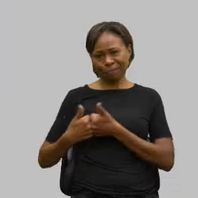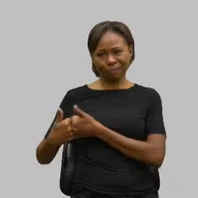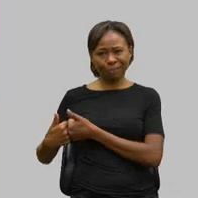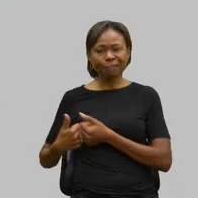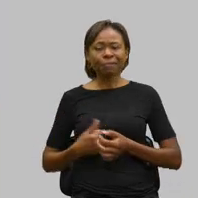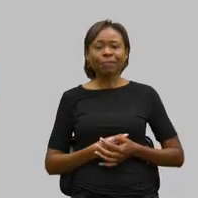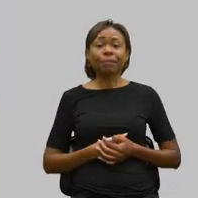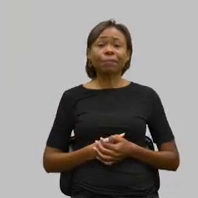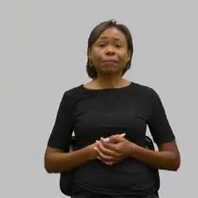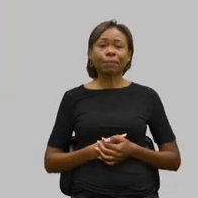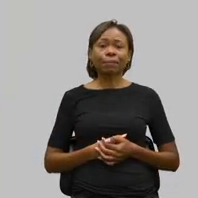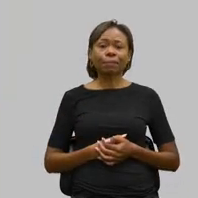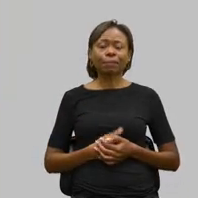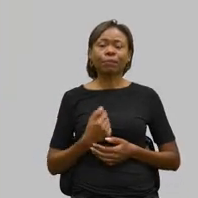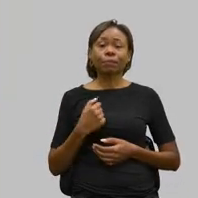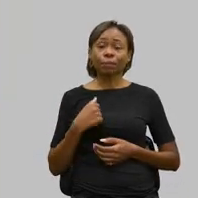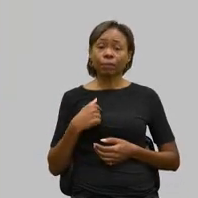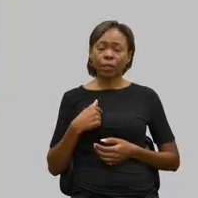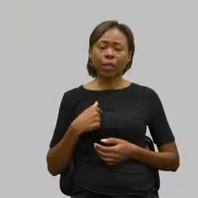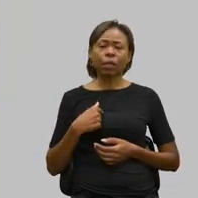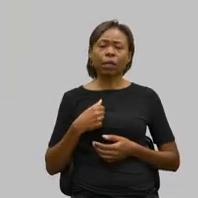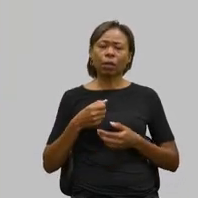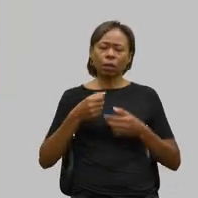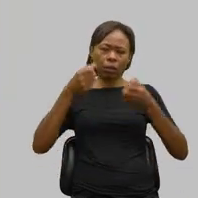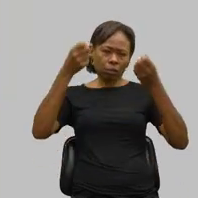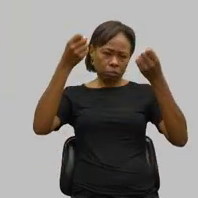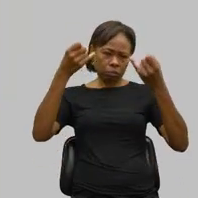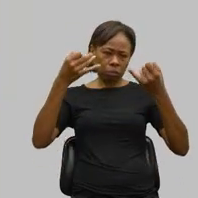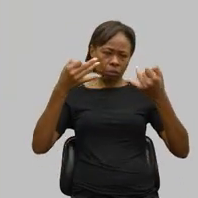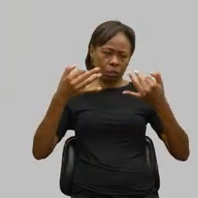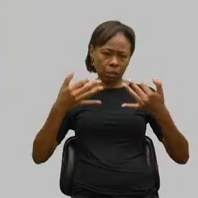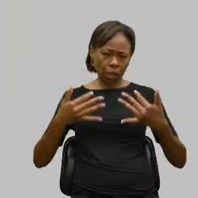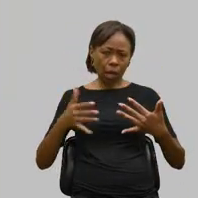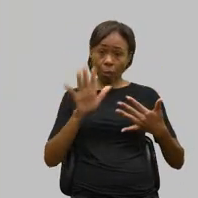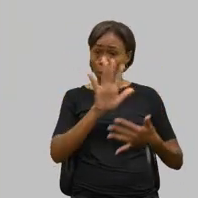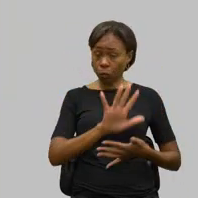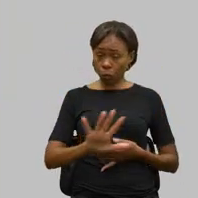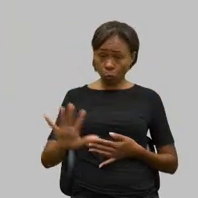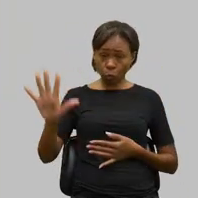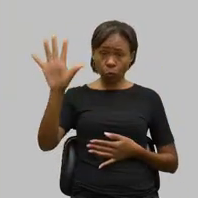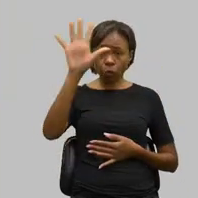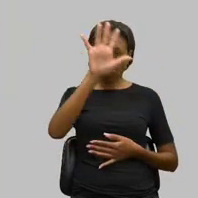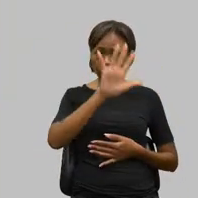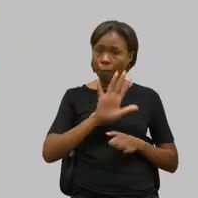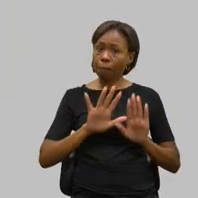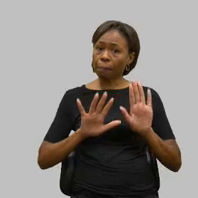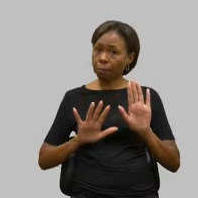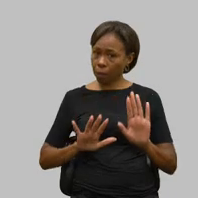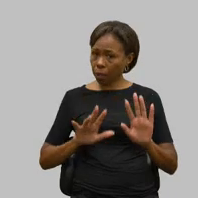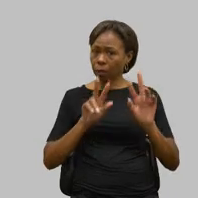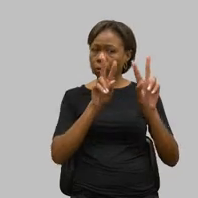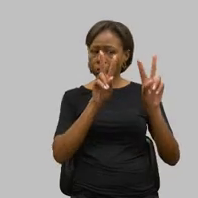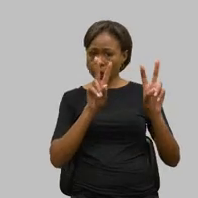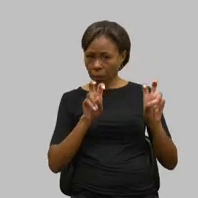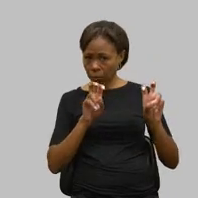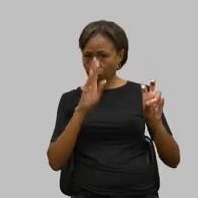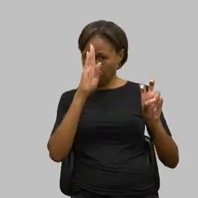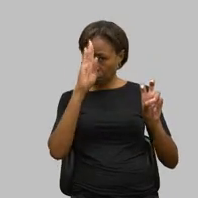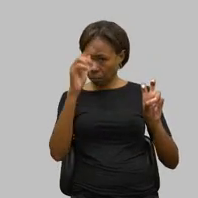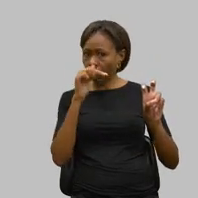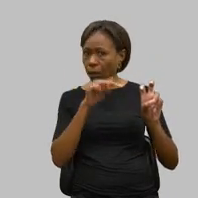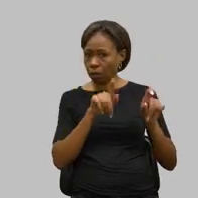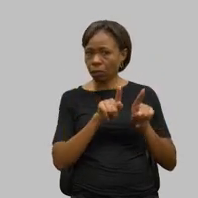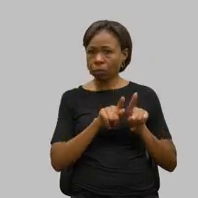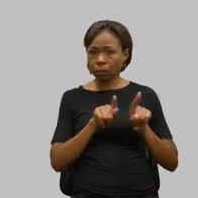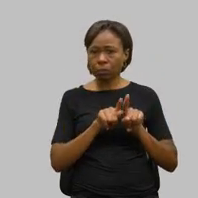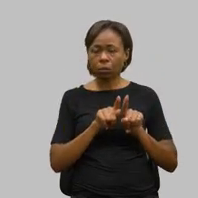Eu trouxe um pouquinho mais amplo, mas os temas principais aqui vão estar também sendo abordados, mas ali, olha, a